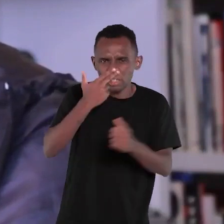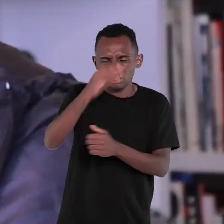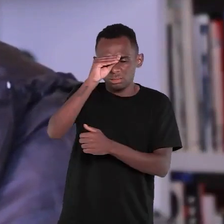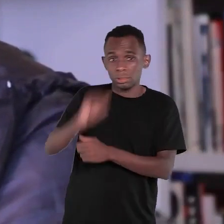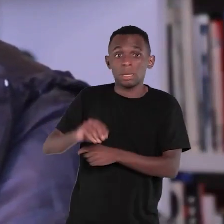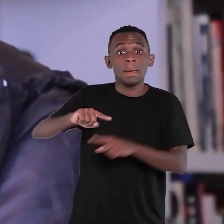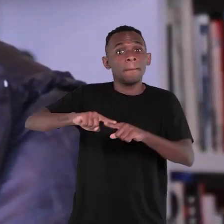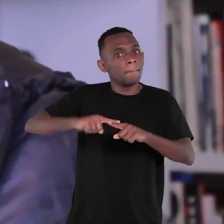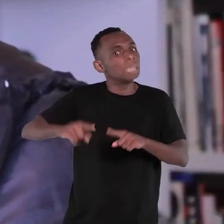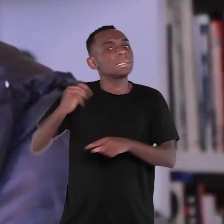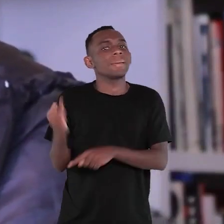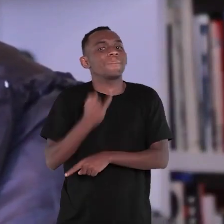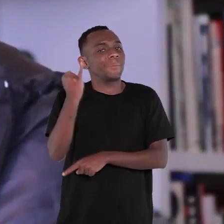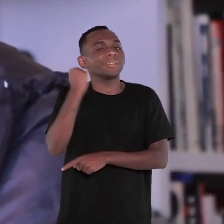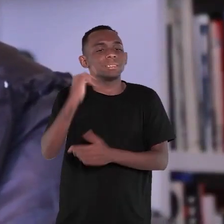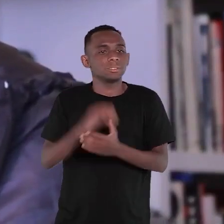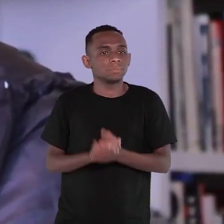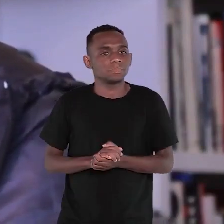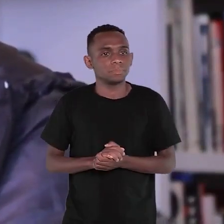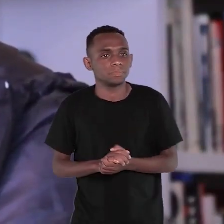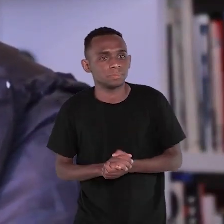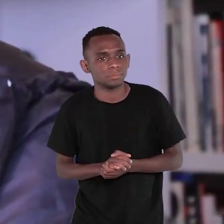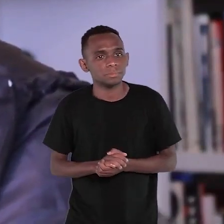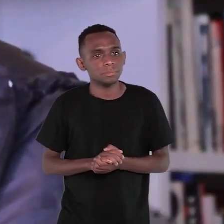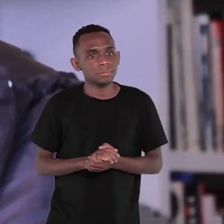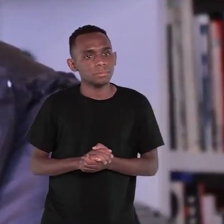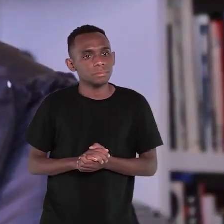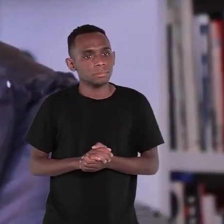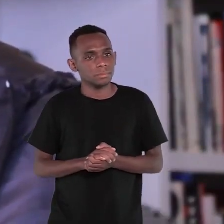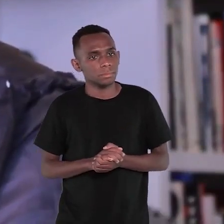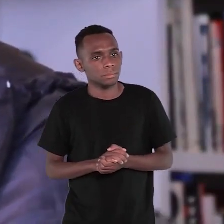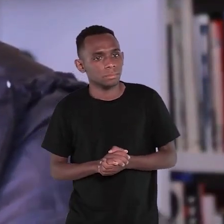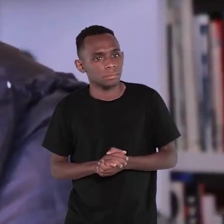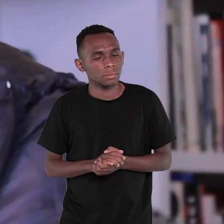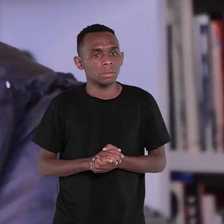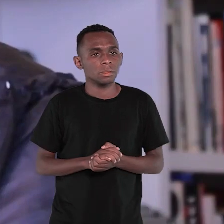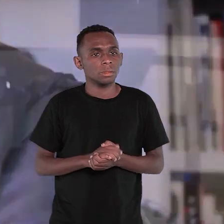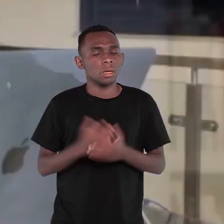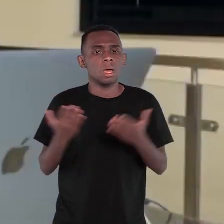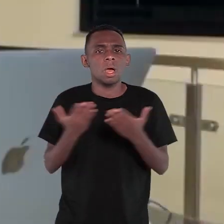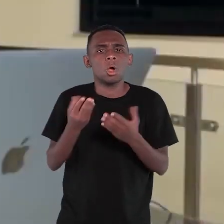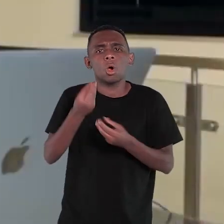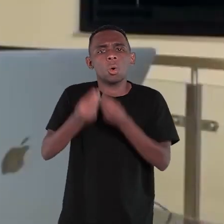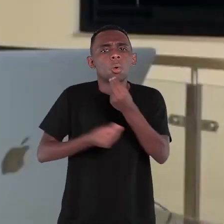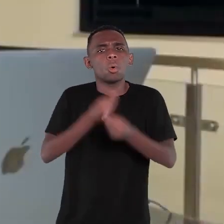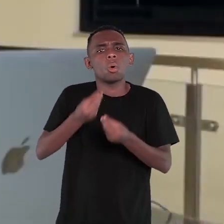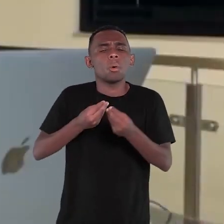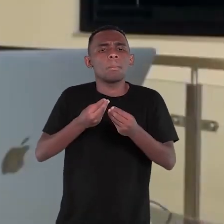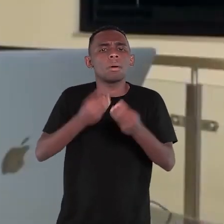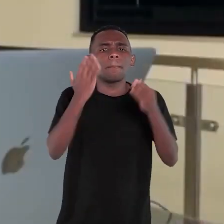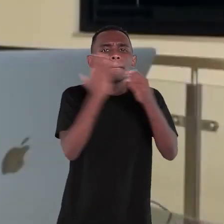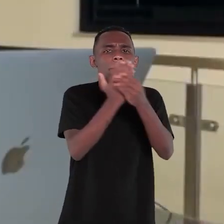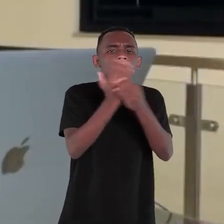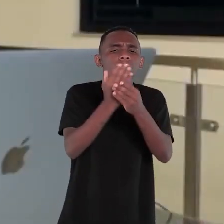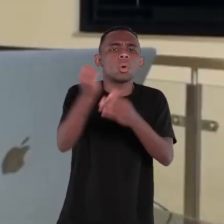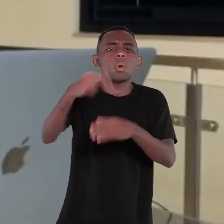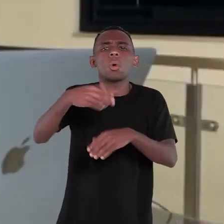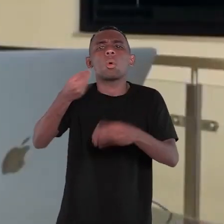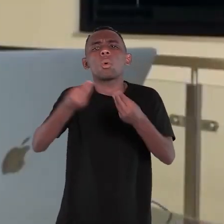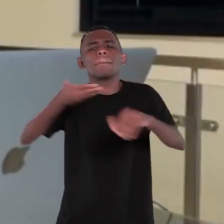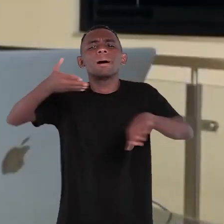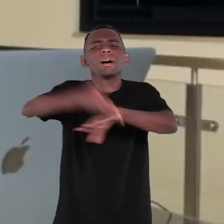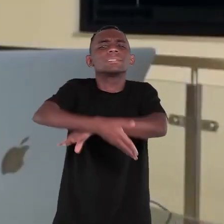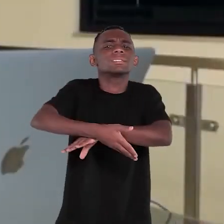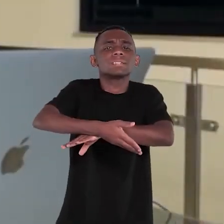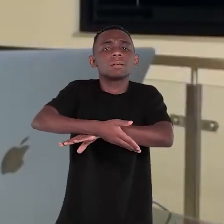todo mundo tem, mas sem ela não funciona. Agora, conta para mim como entra na Biblion, o que se faz, como